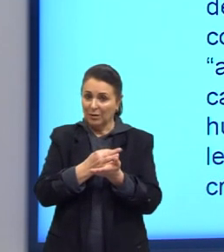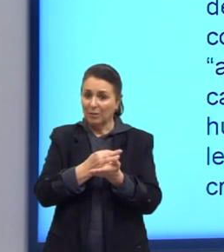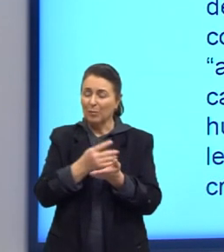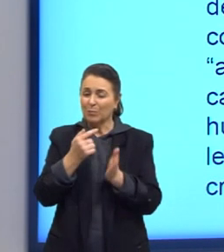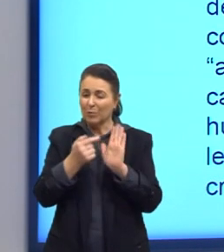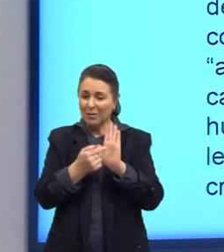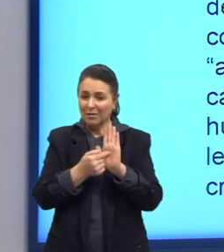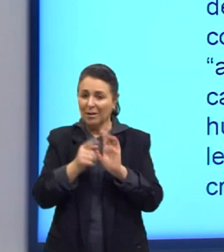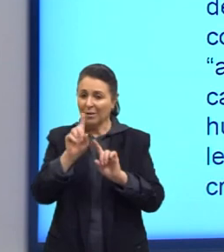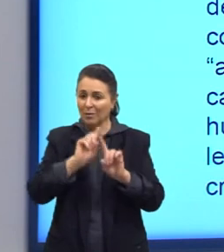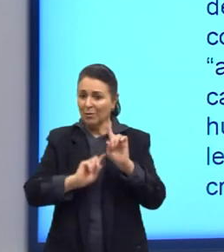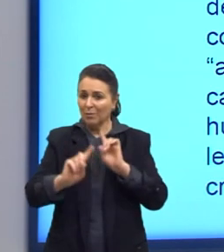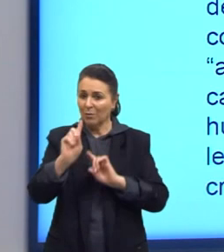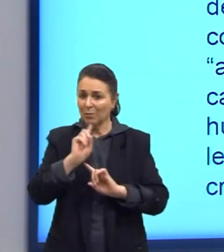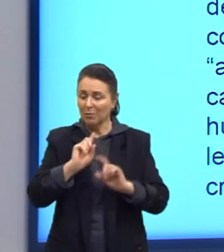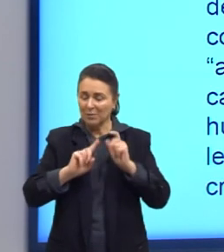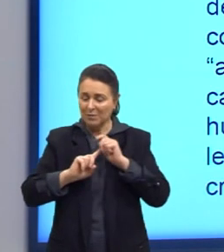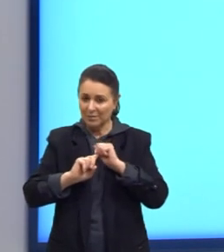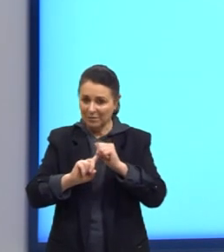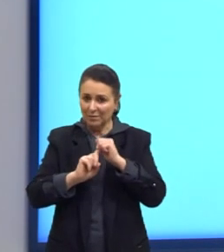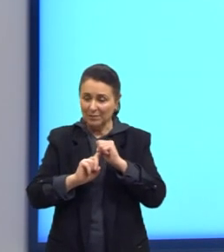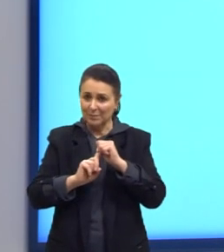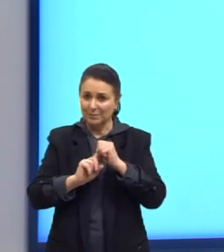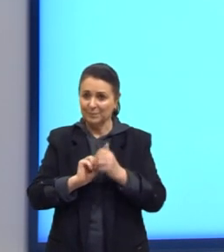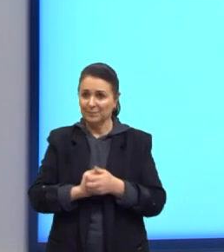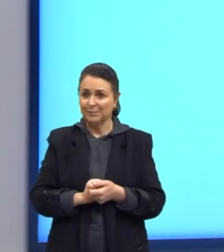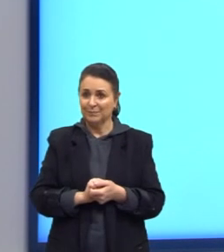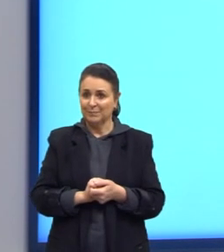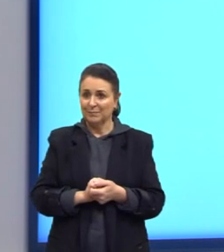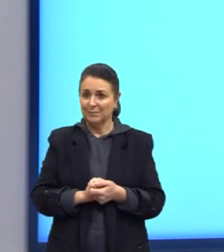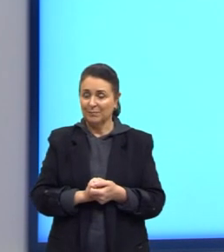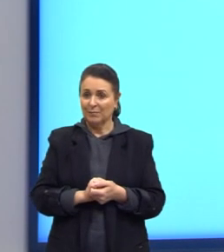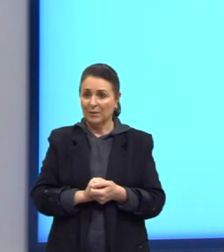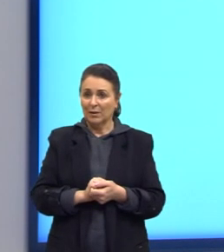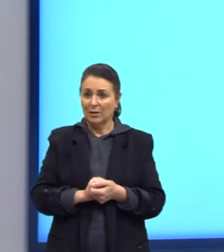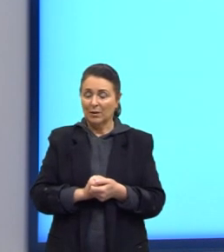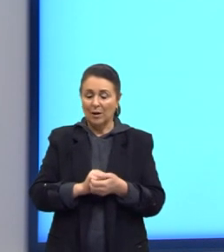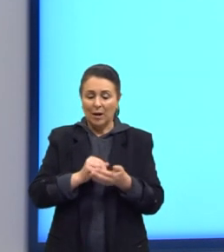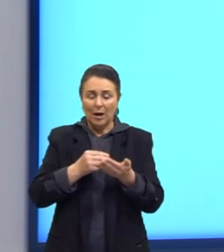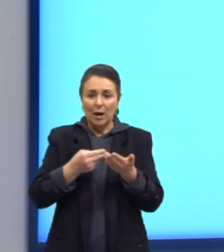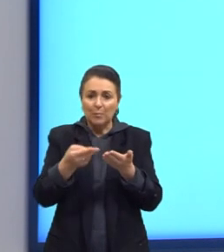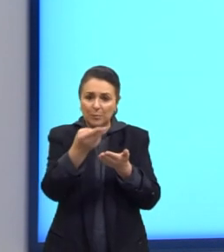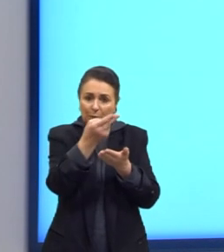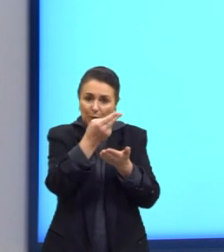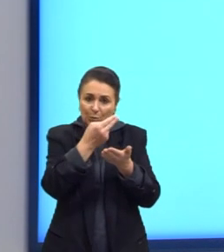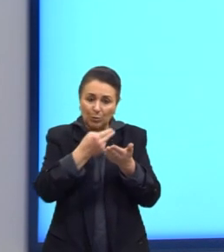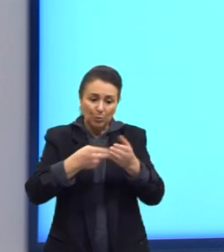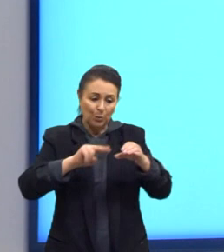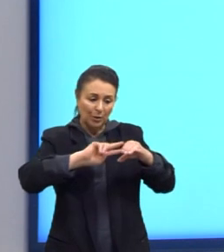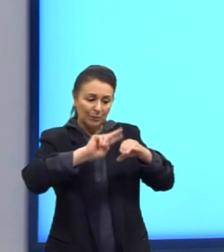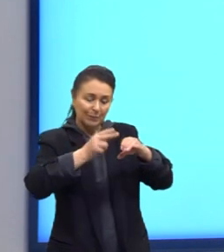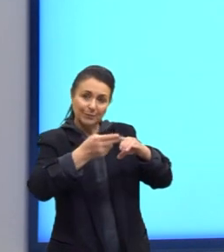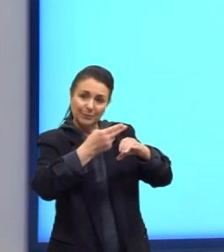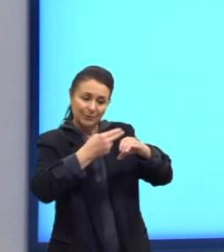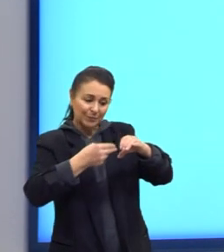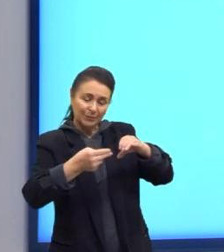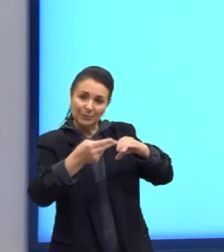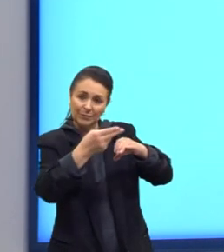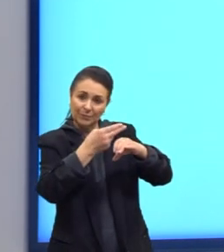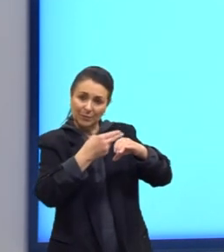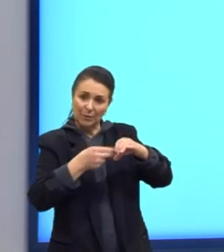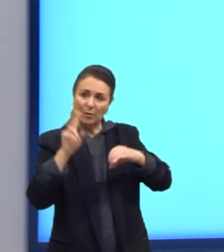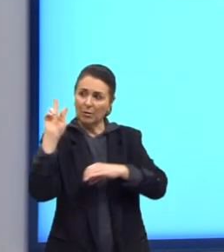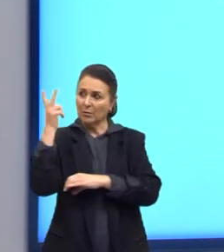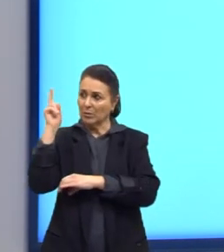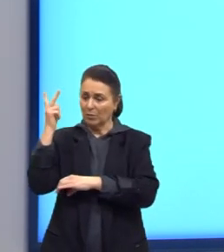todas mas algumas nós vamos mostrar Bom vamos lá a pintura rupestre é uma arte pré-histórica por meio da qual